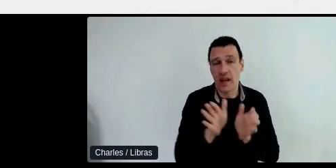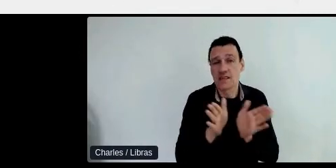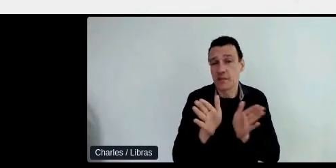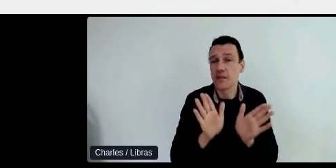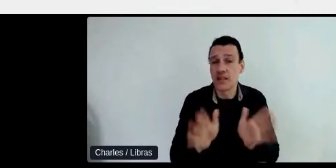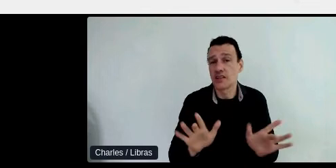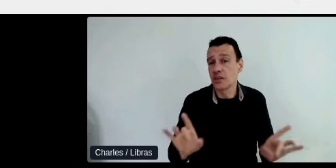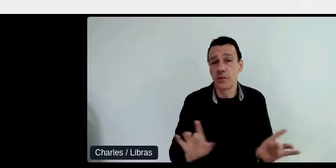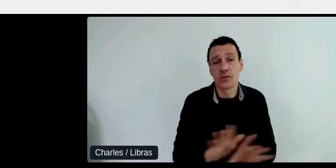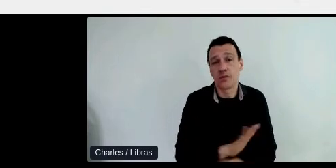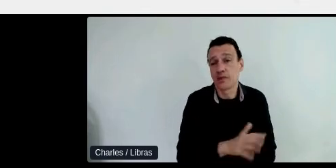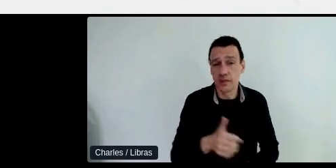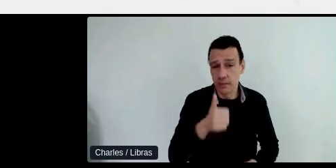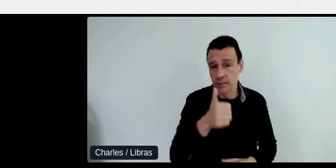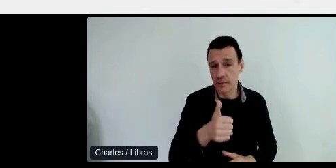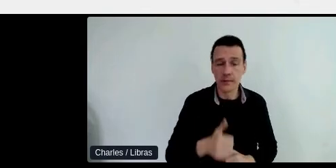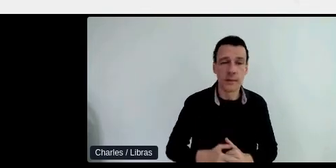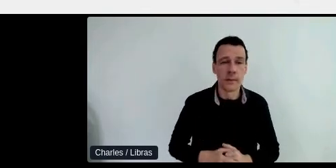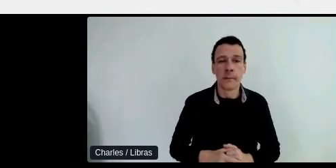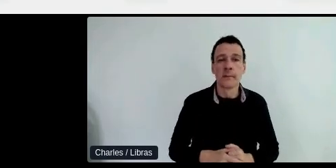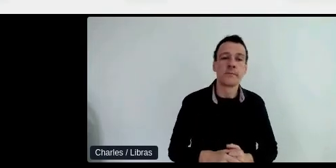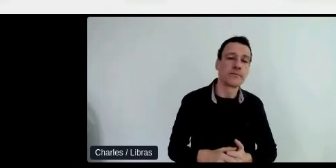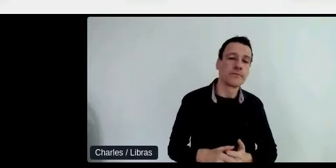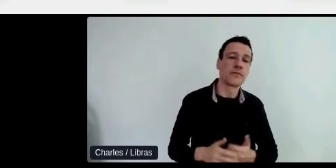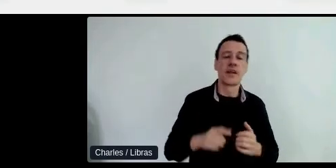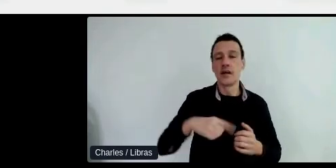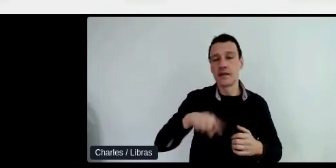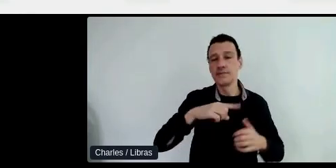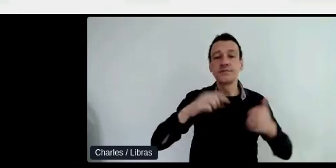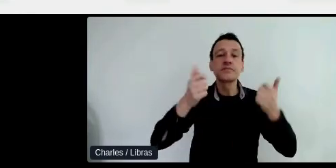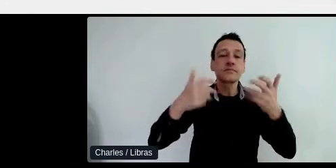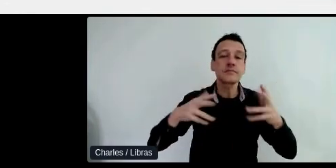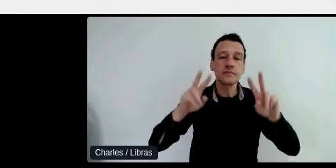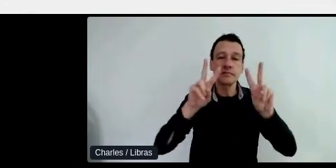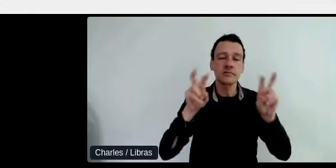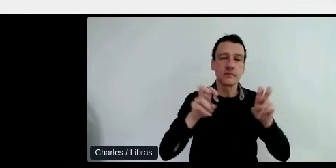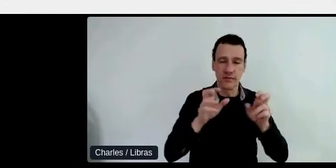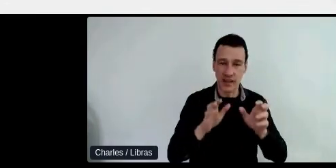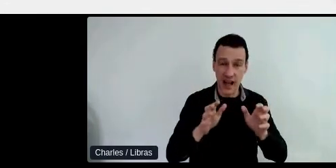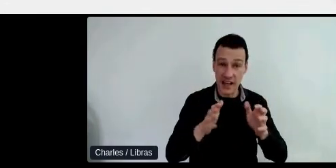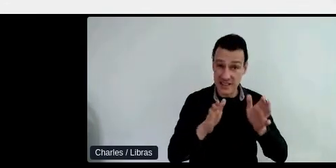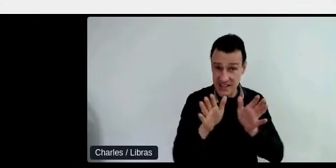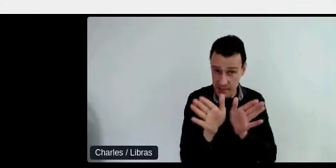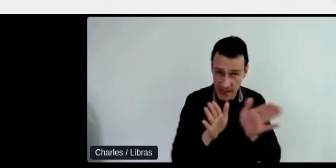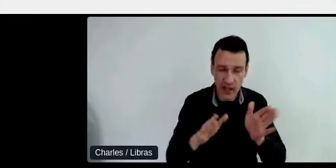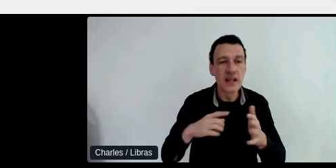disponibilizado. E quando a gente pensa nessa acessibilidade, existem alguns tipos de acessibilidade.